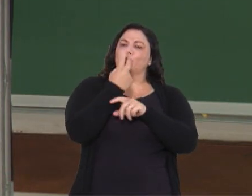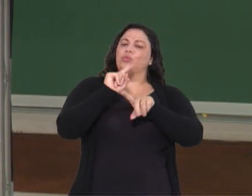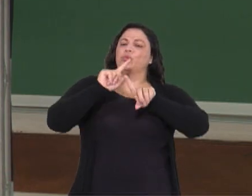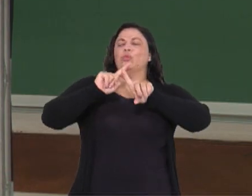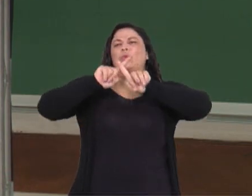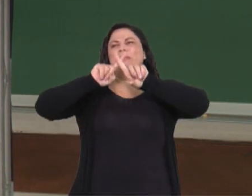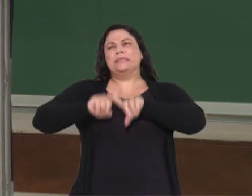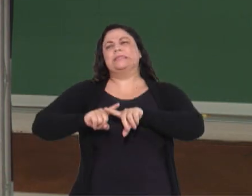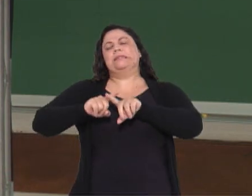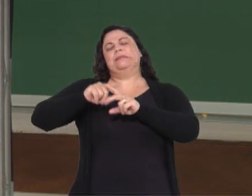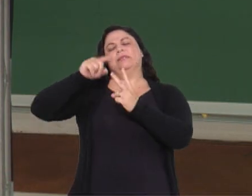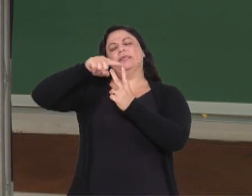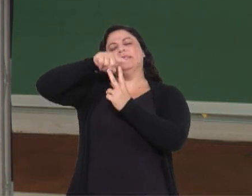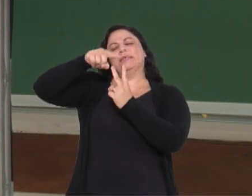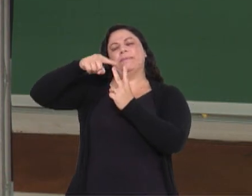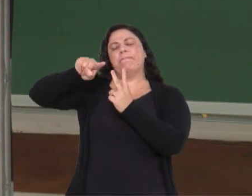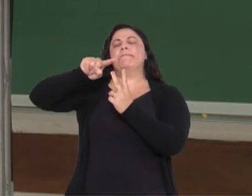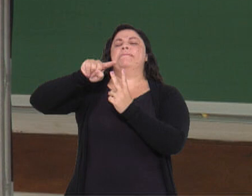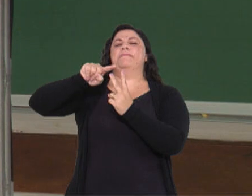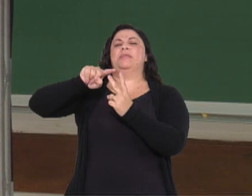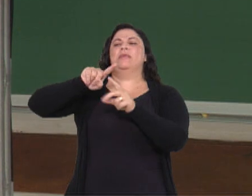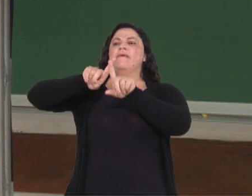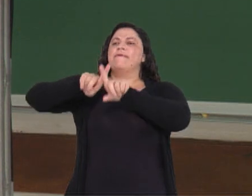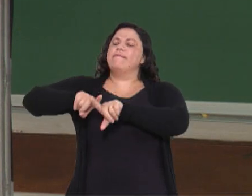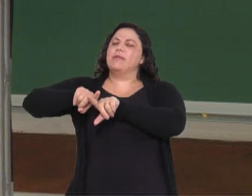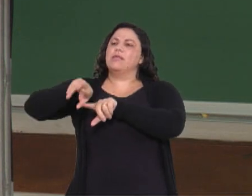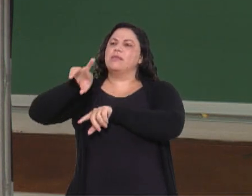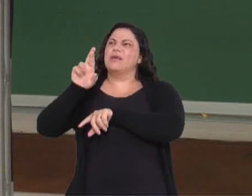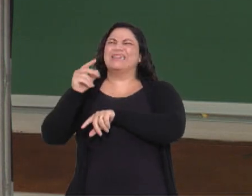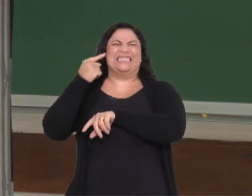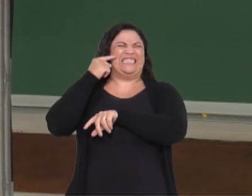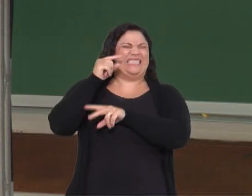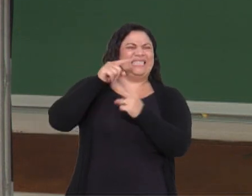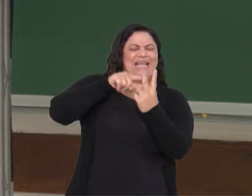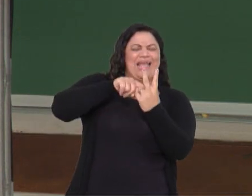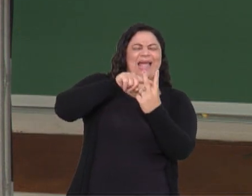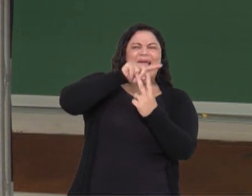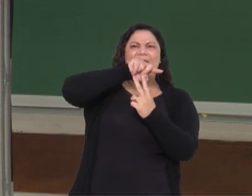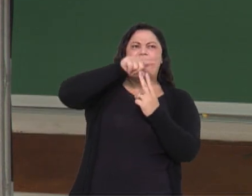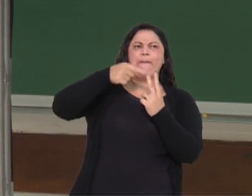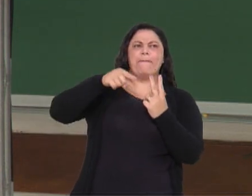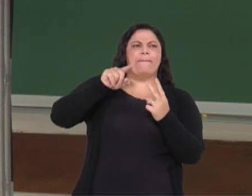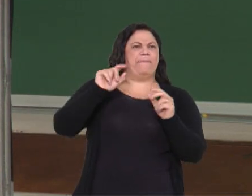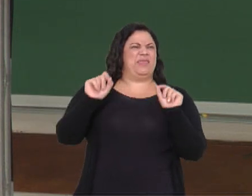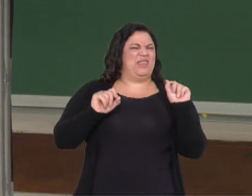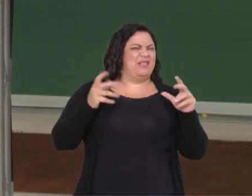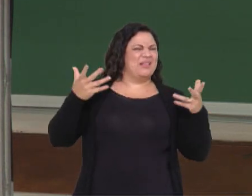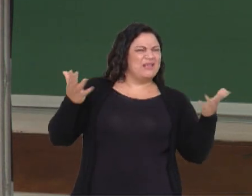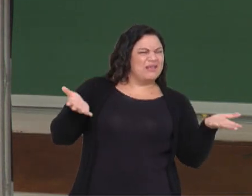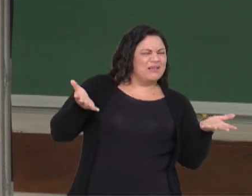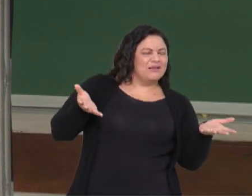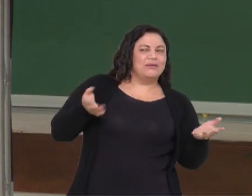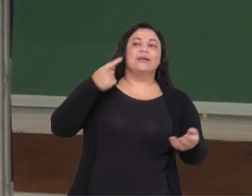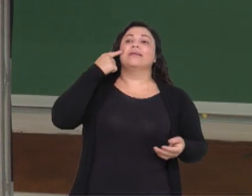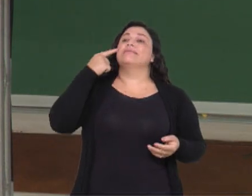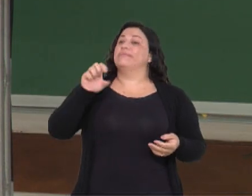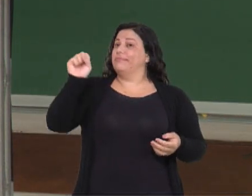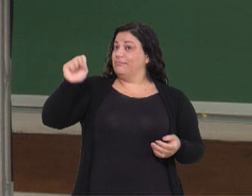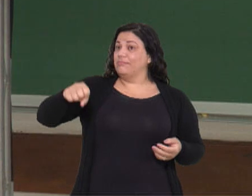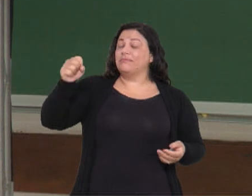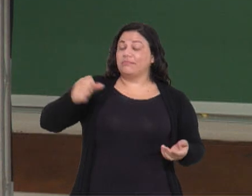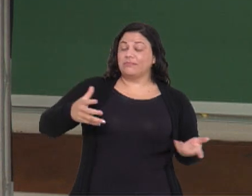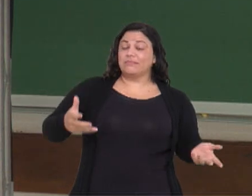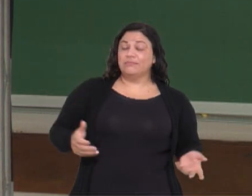π vezes r. Professor, π, você está voltando algo que eu já vi, né? É, você já viu. π,